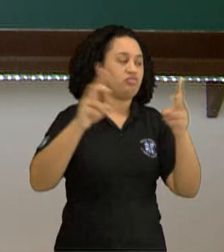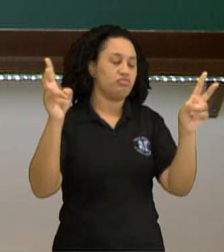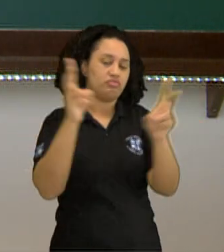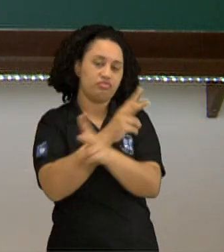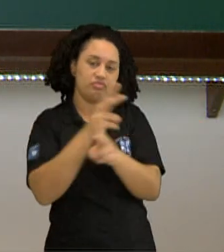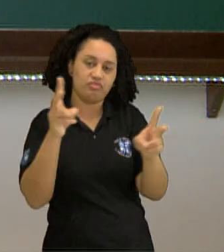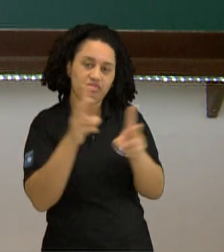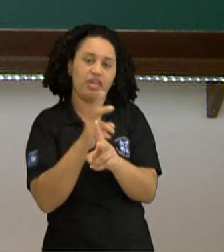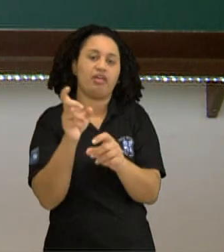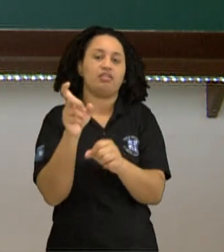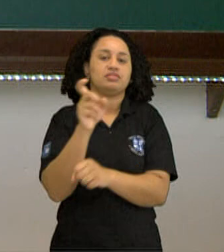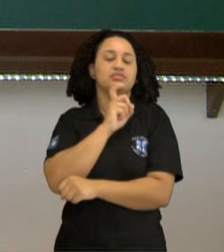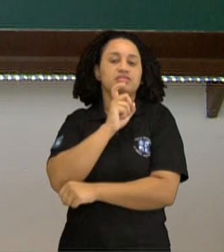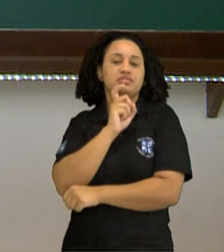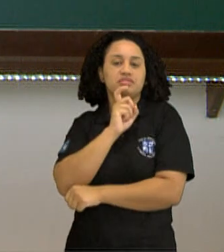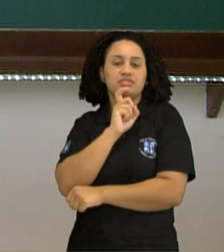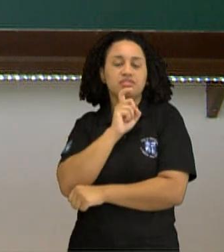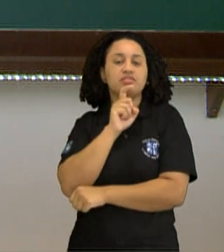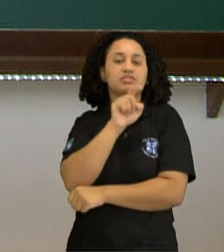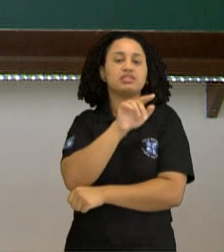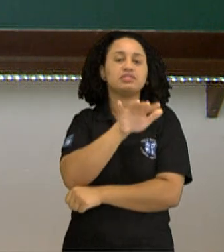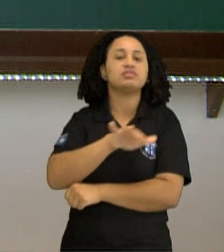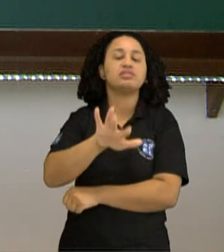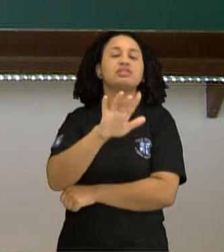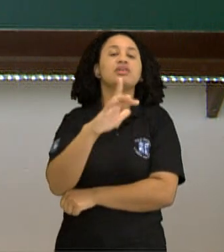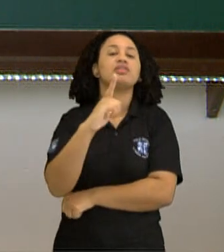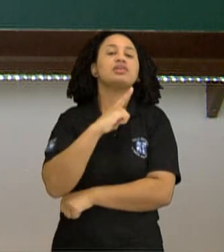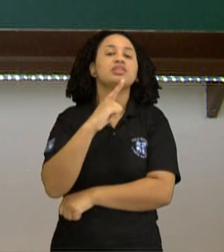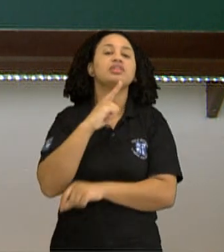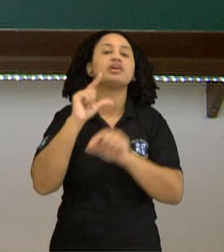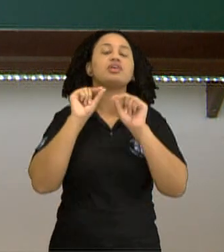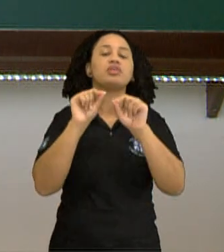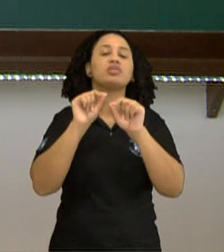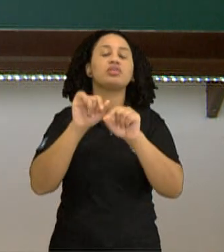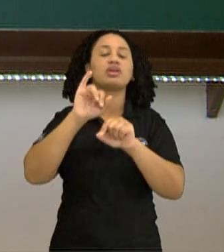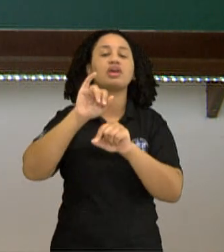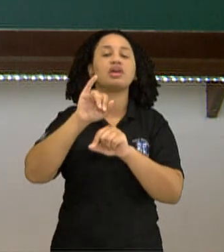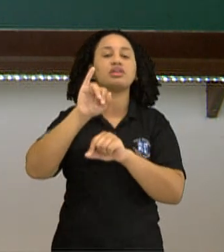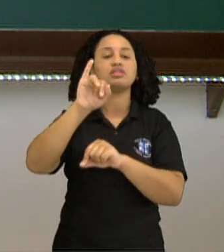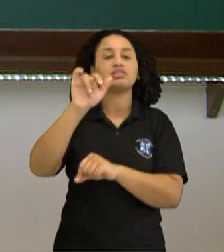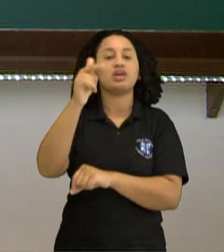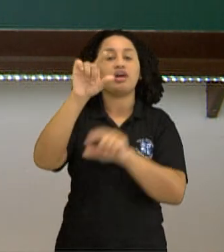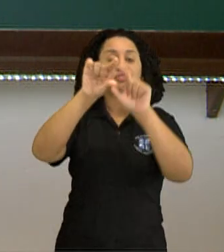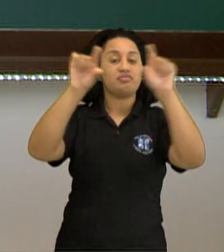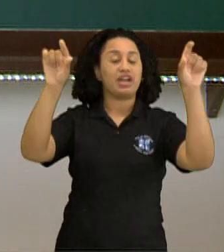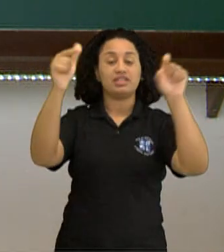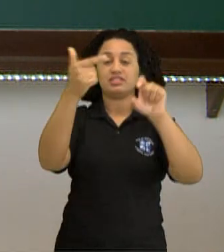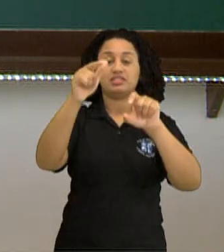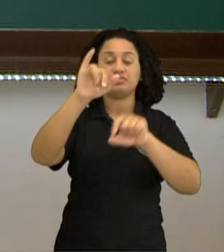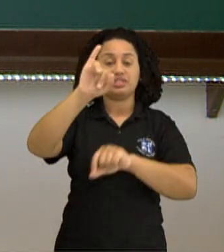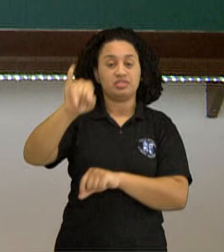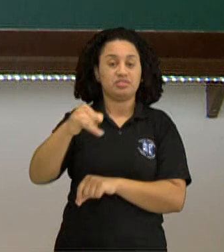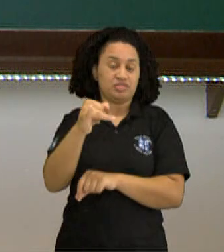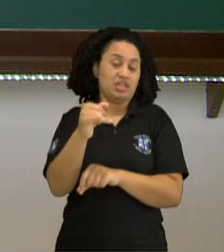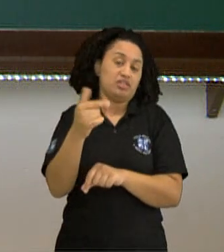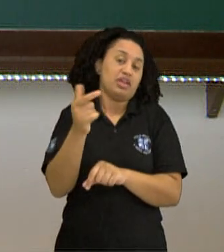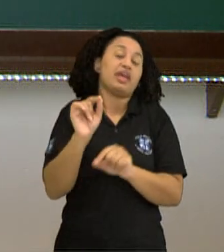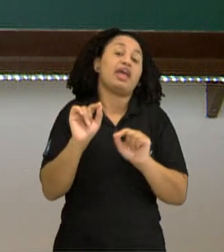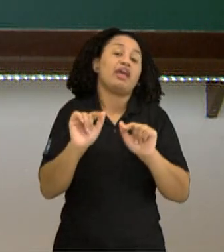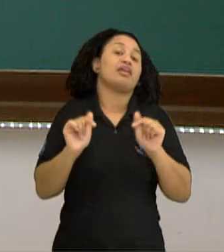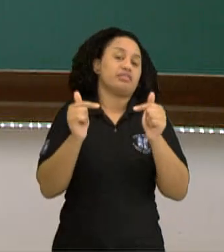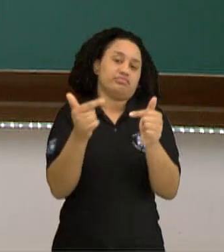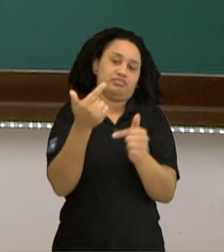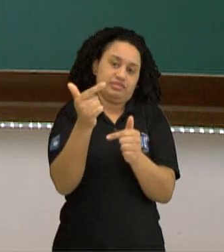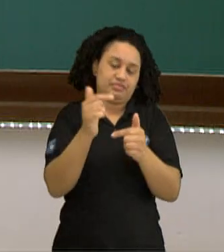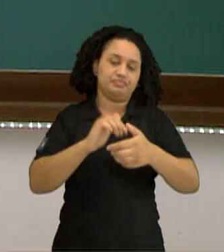venta, esfriou. Nesse caso, eu tenho sujeito inexistente, por quê? Porque não existe ninguém que realize essa